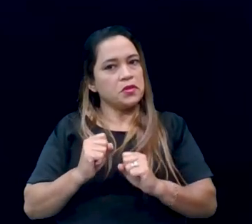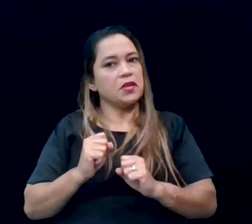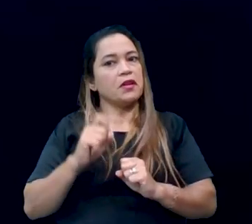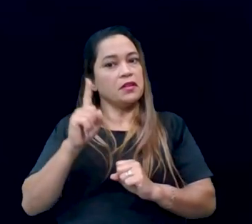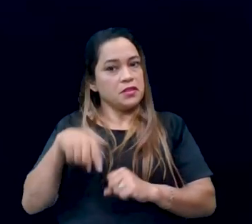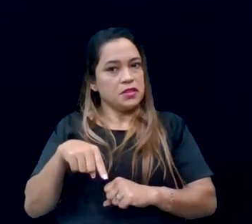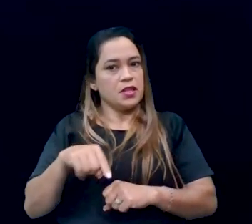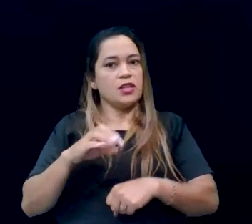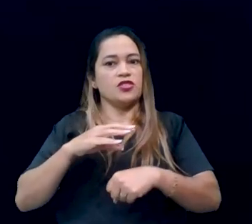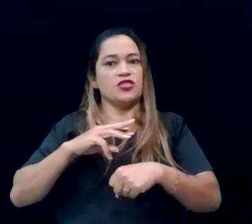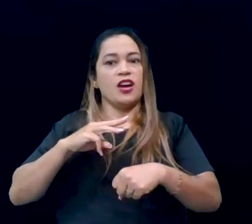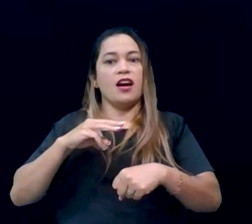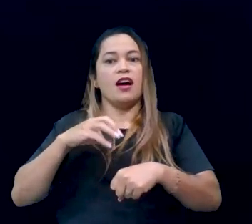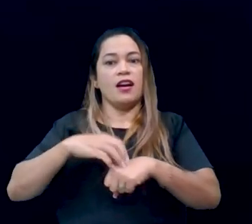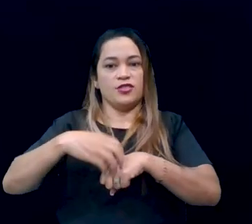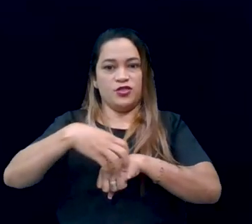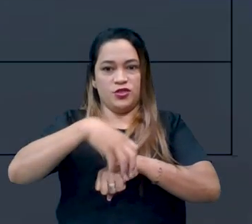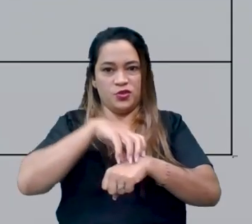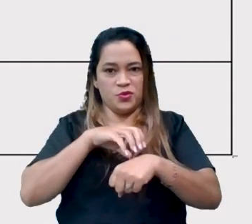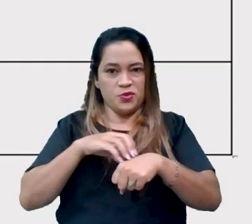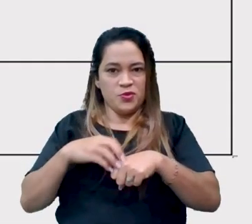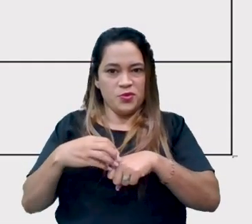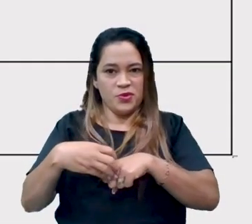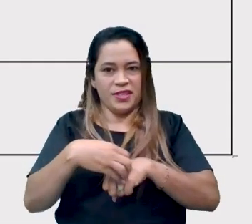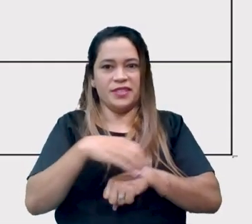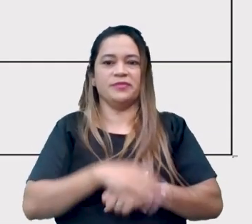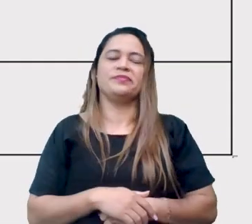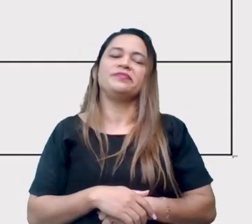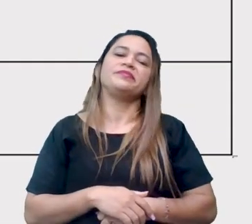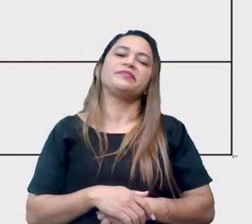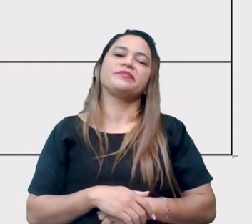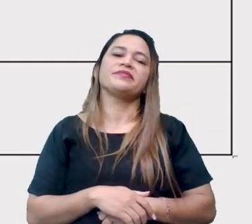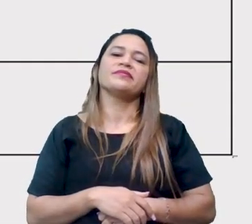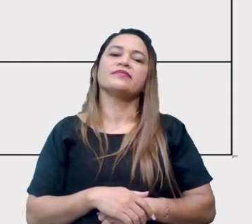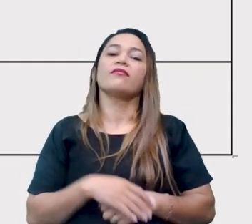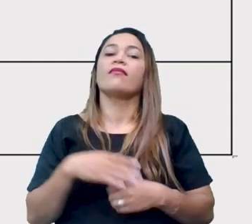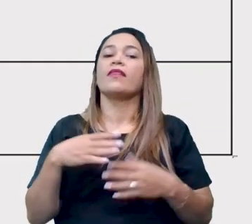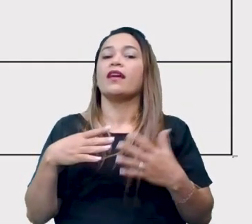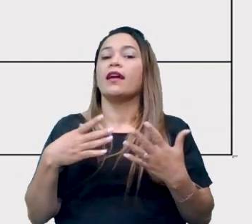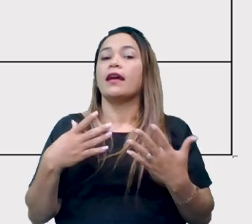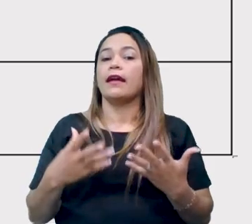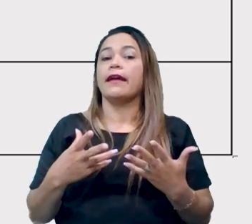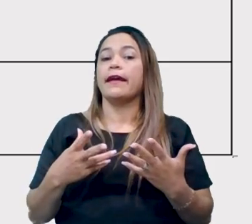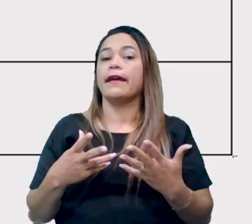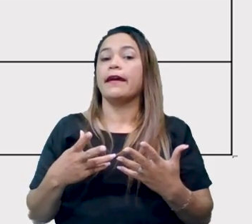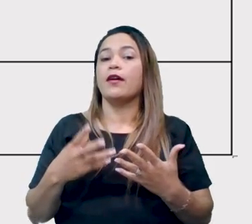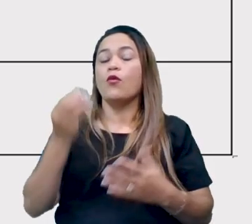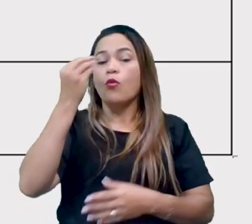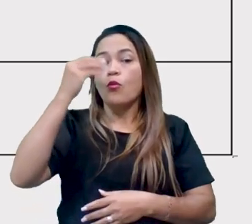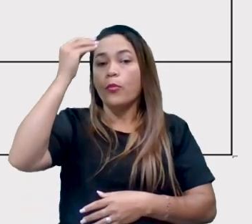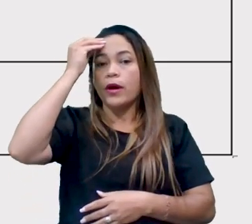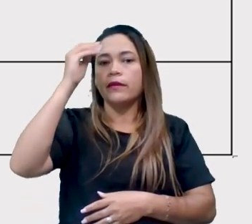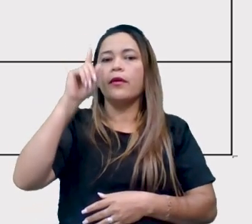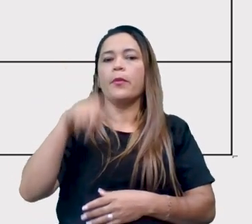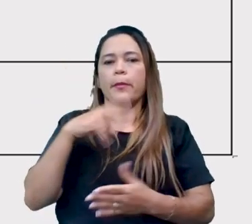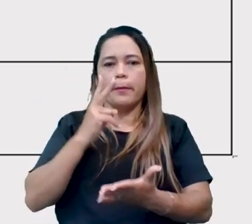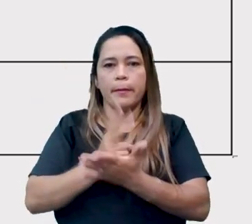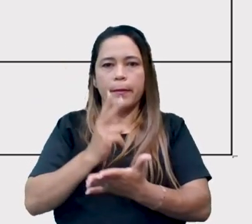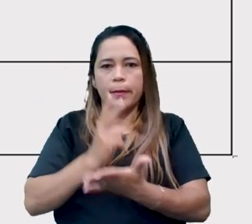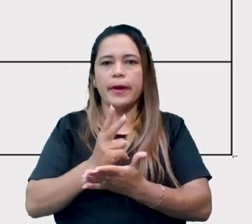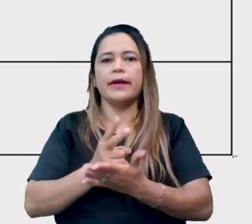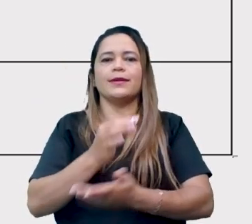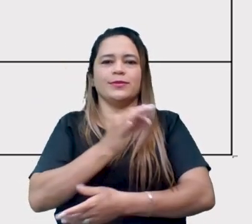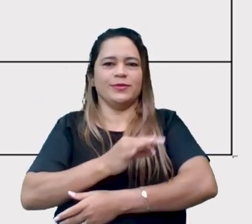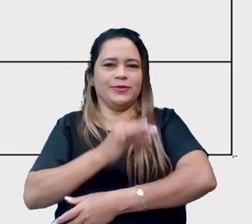da chikungunya, tá bom? Bora pra tela, vamos lá comigo de novo. Quem transmite é o mesmo mosquitinho, olha lá, o mosquito